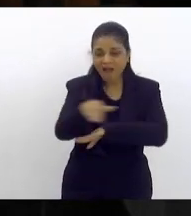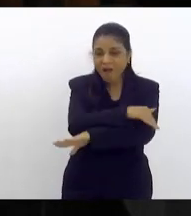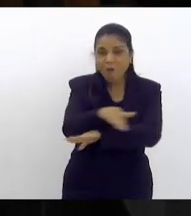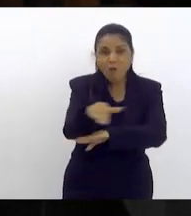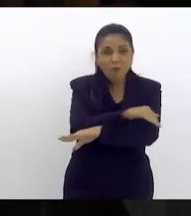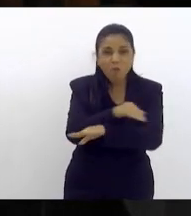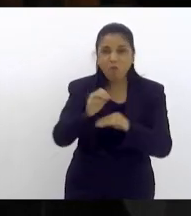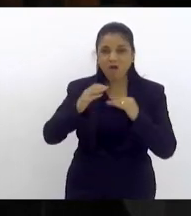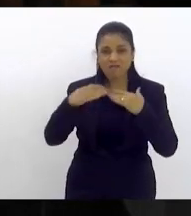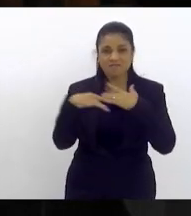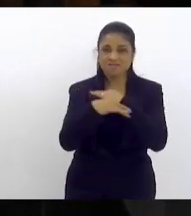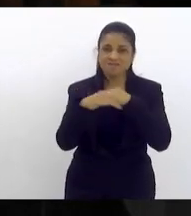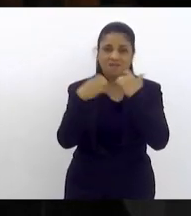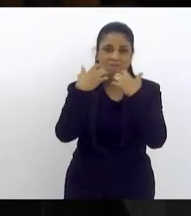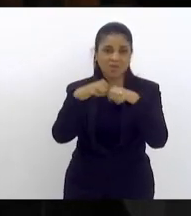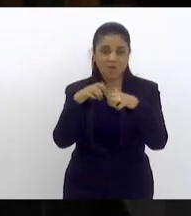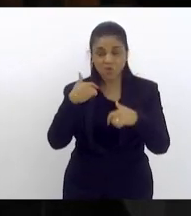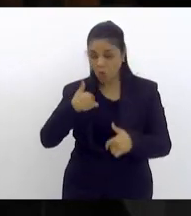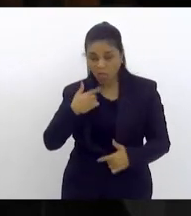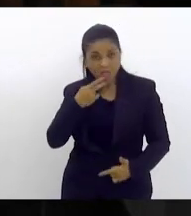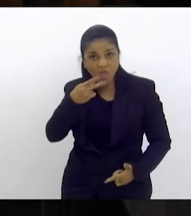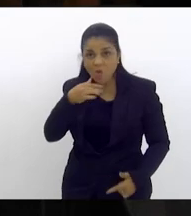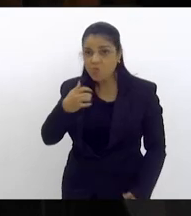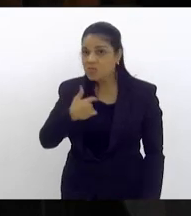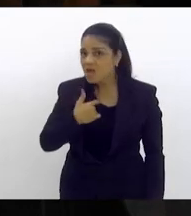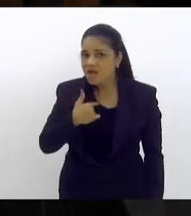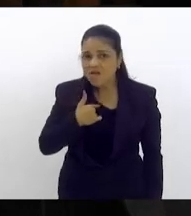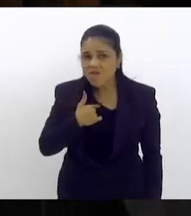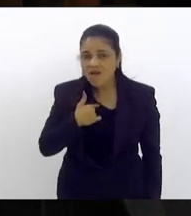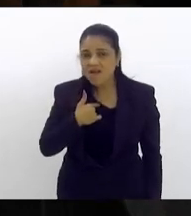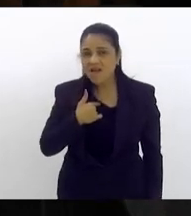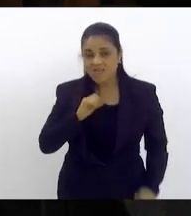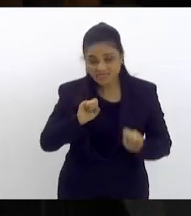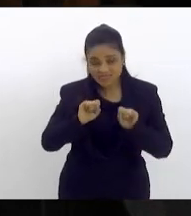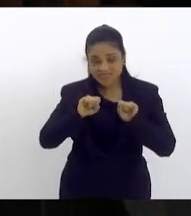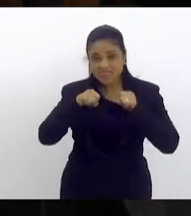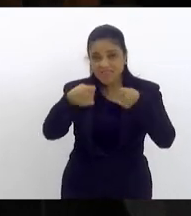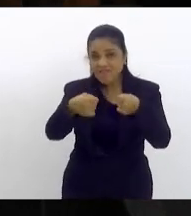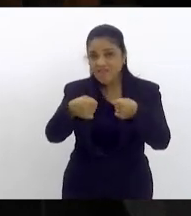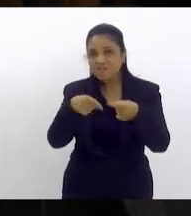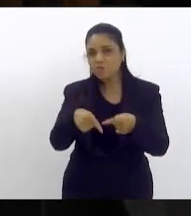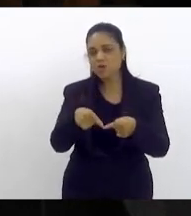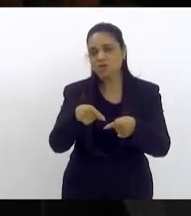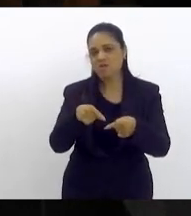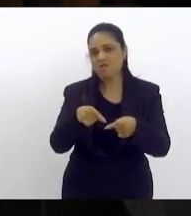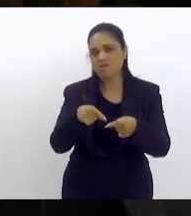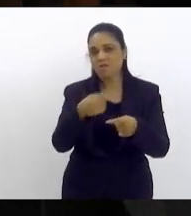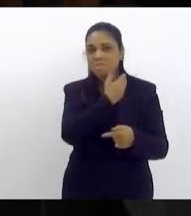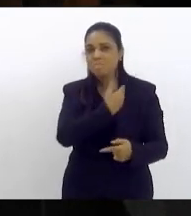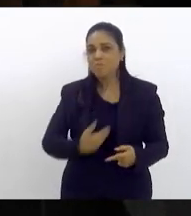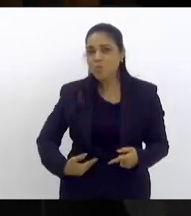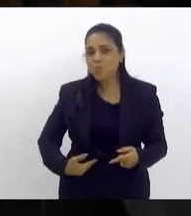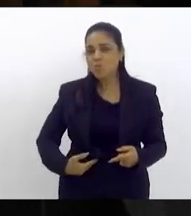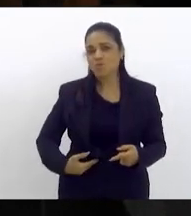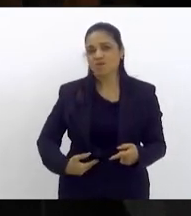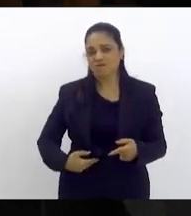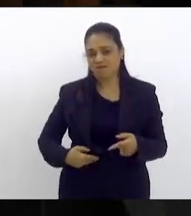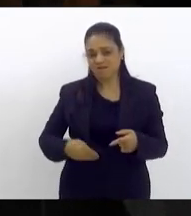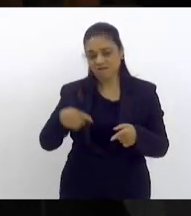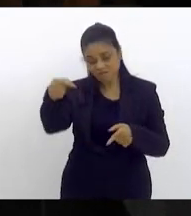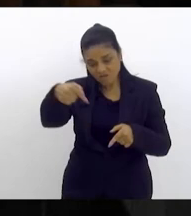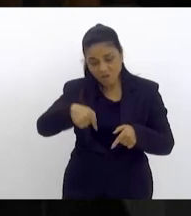o Prefeito Não é dito por mim não dito pela Defensoria Pública do Estado do Rio de Janeiro nessa casa disse que o prefeito